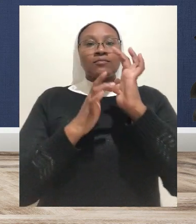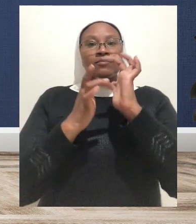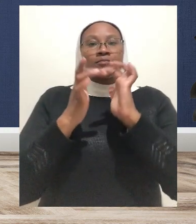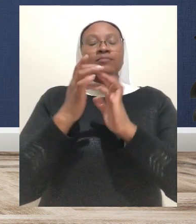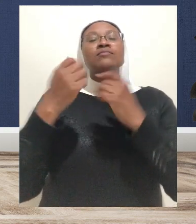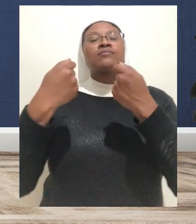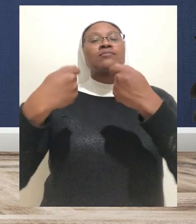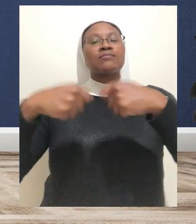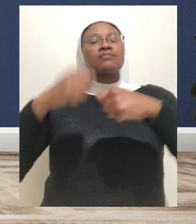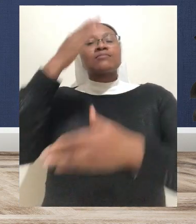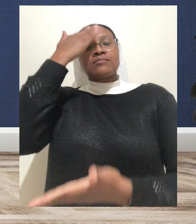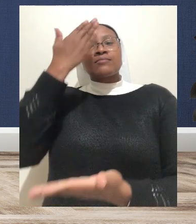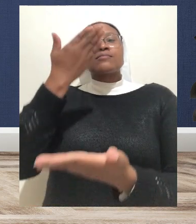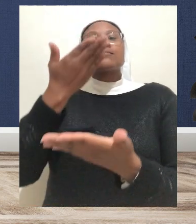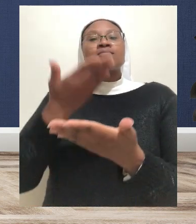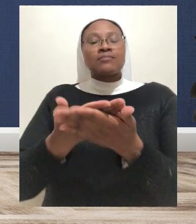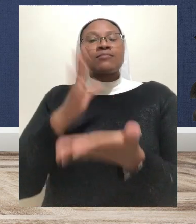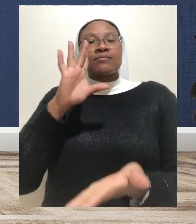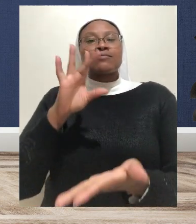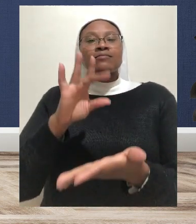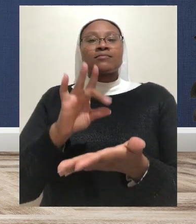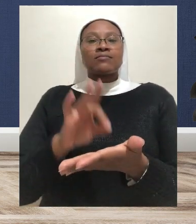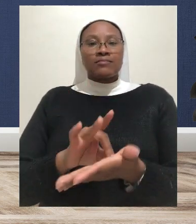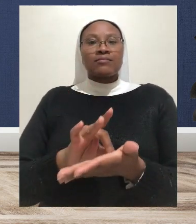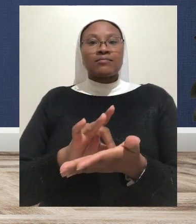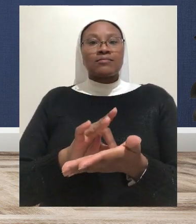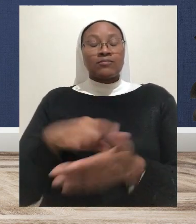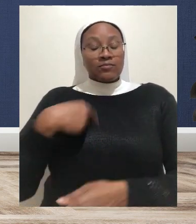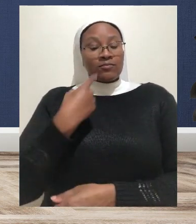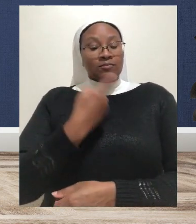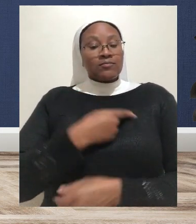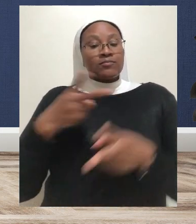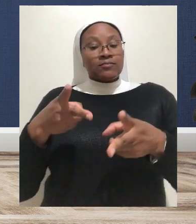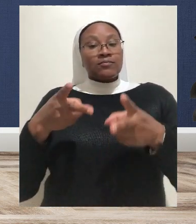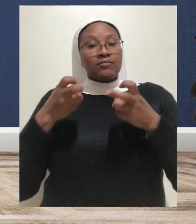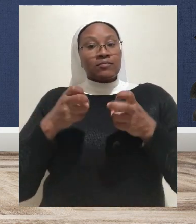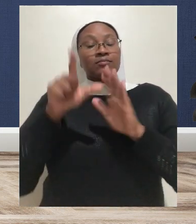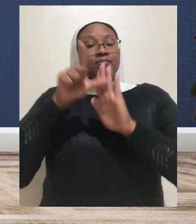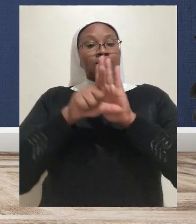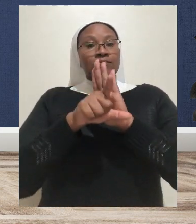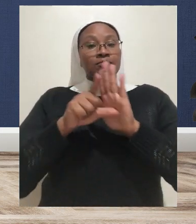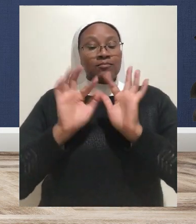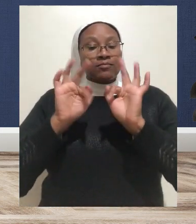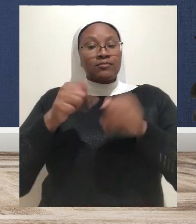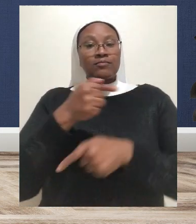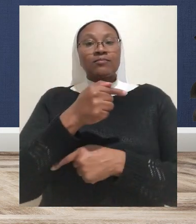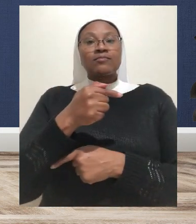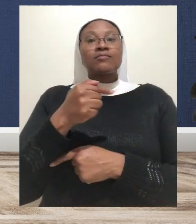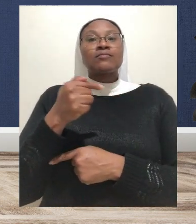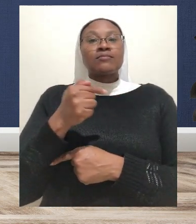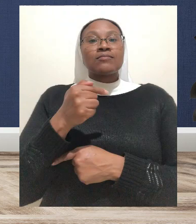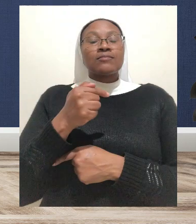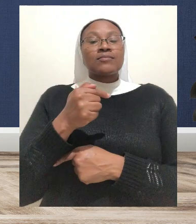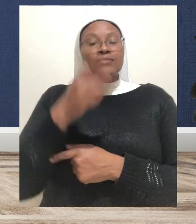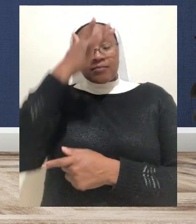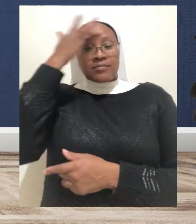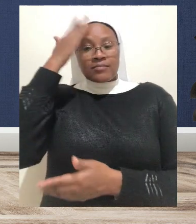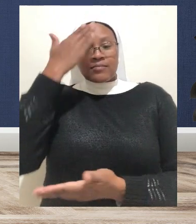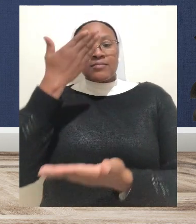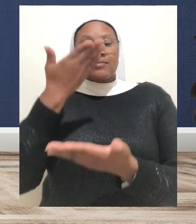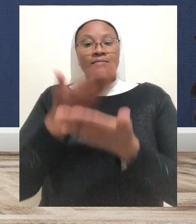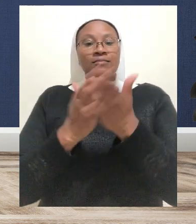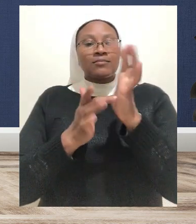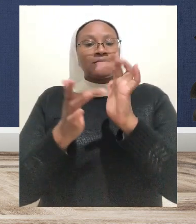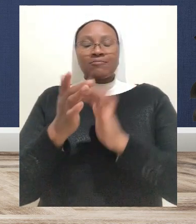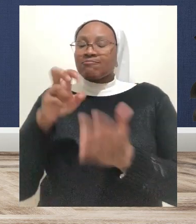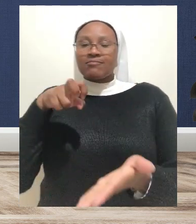salvo por ele. É preciso acreditar nesta verdade, como vimos na liturgia do final de semana. Quem nele